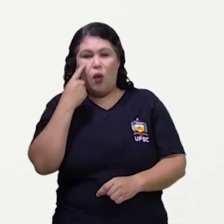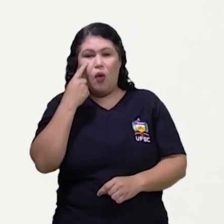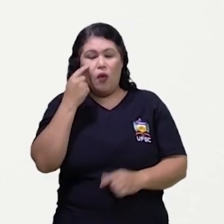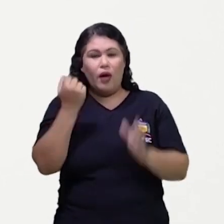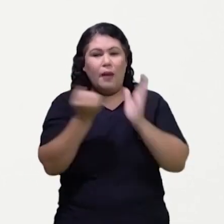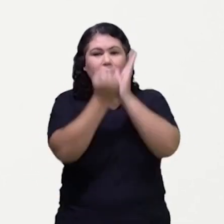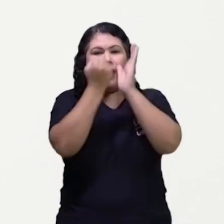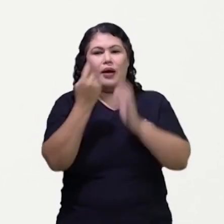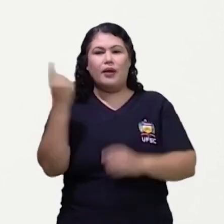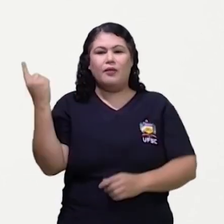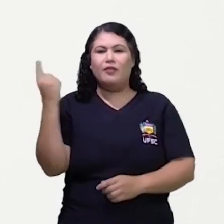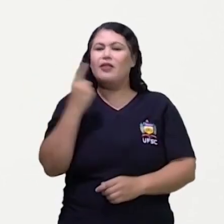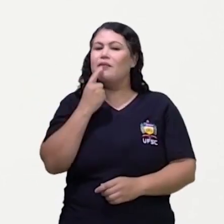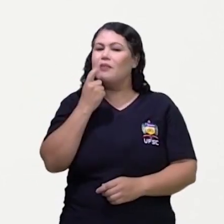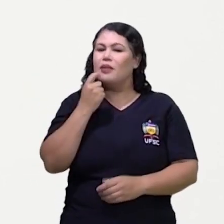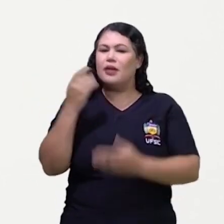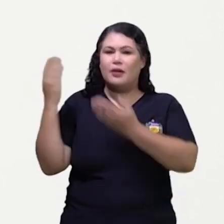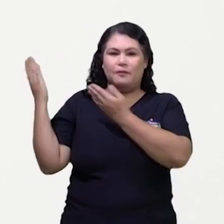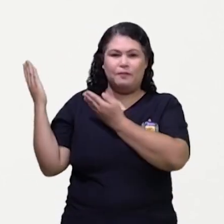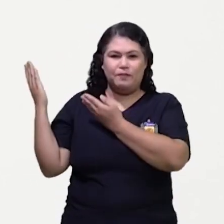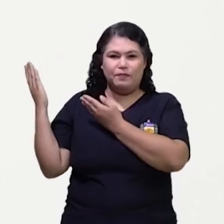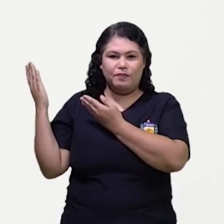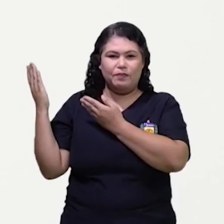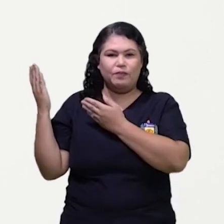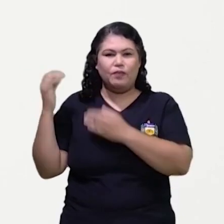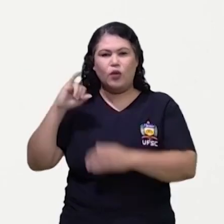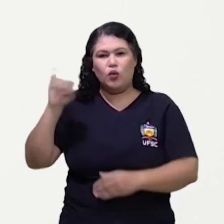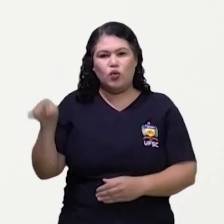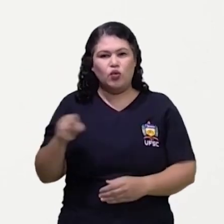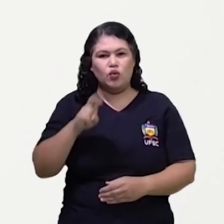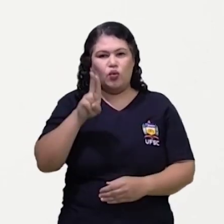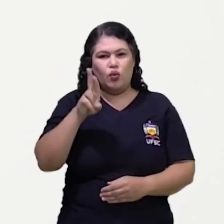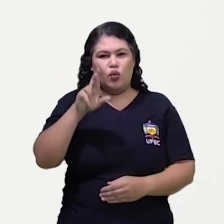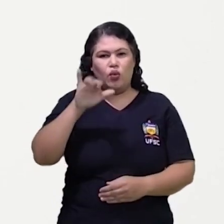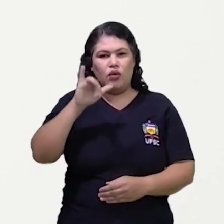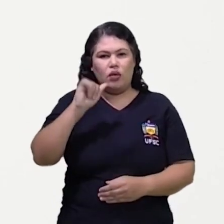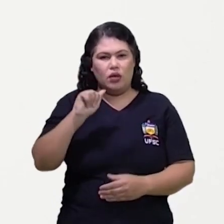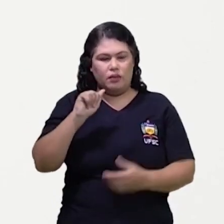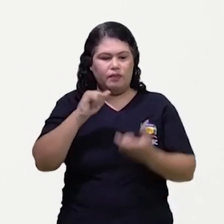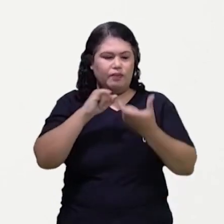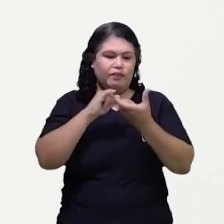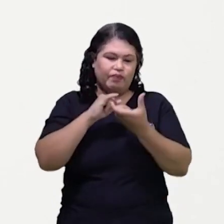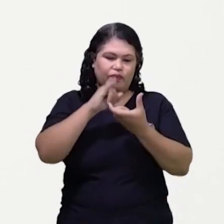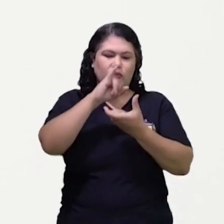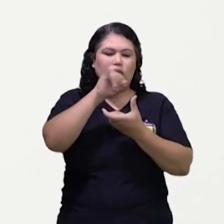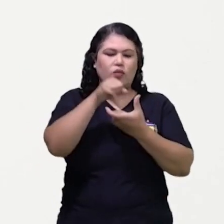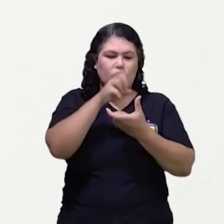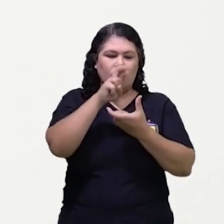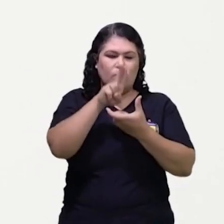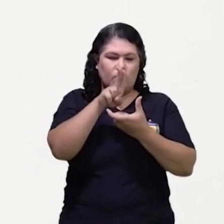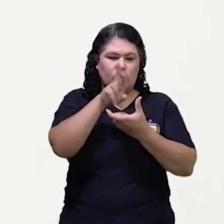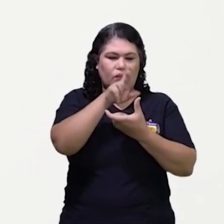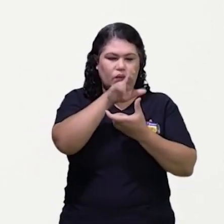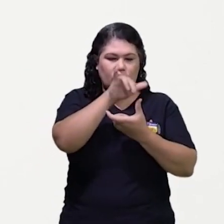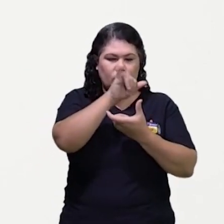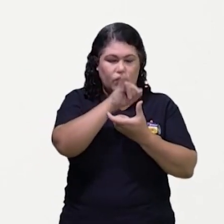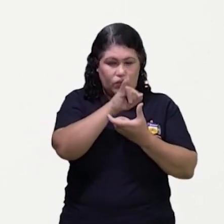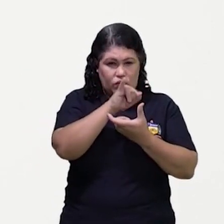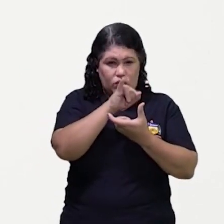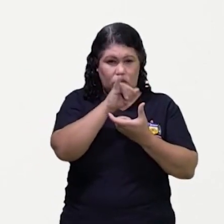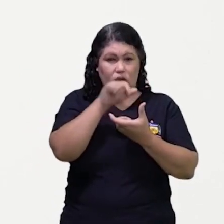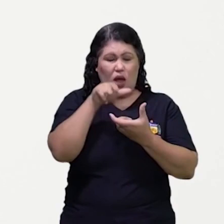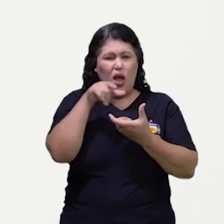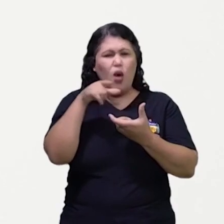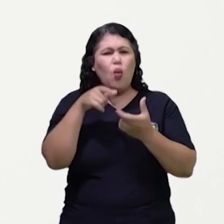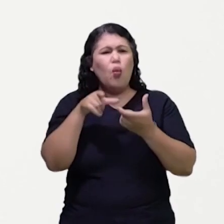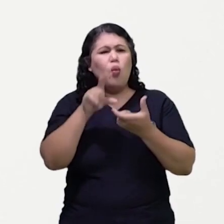marcado para vocês visualizarem bem? Ó, jures, a mesma coisa. Ah, professora, tá na última sílaba